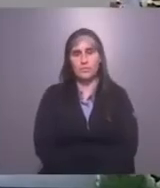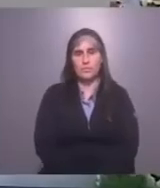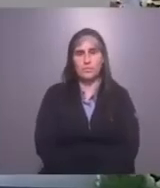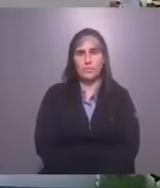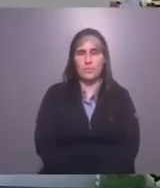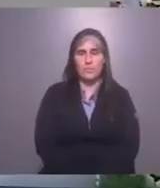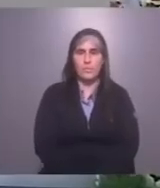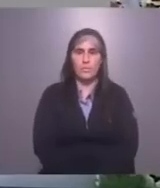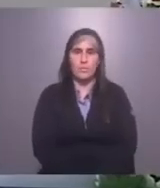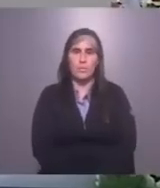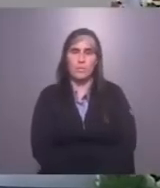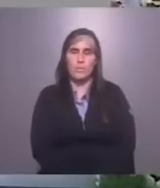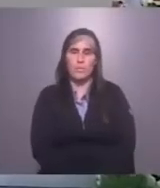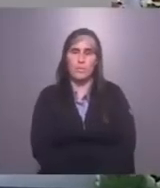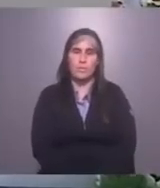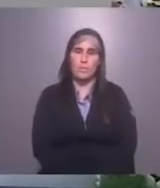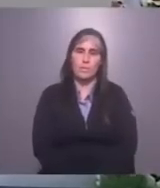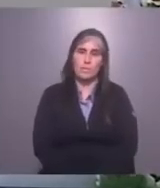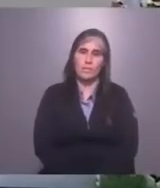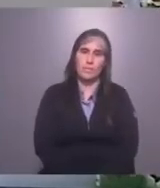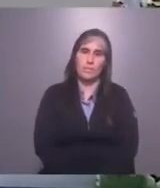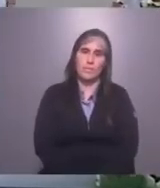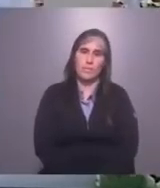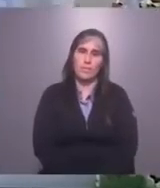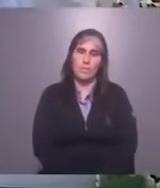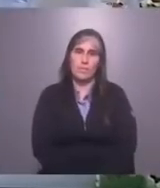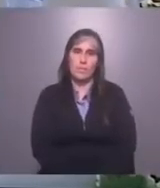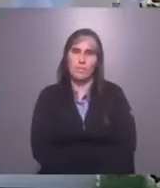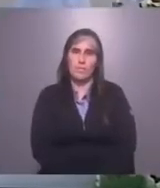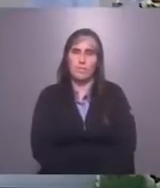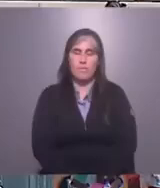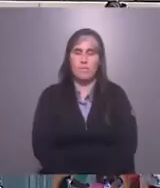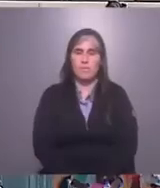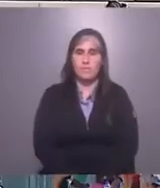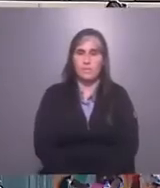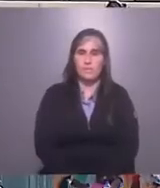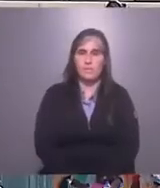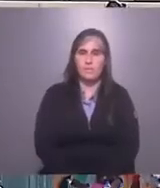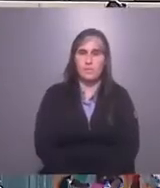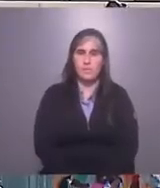Thank you.